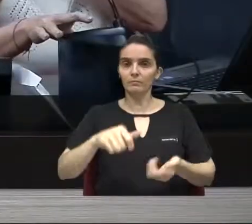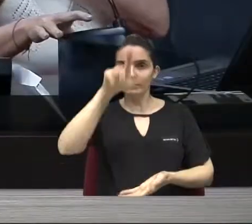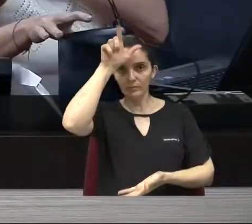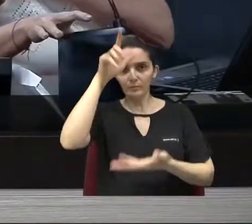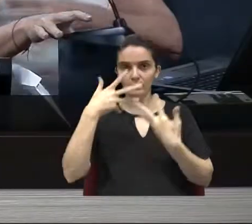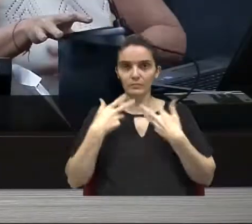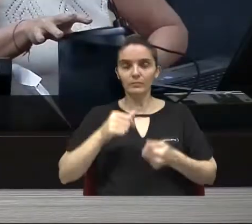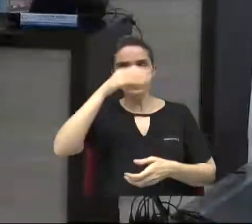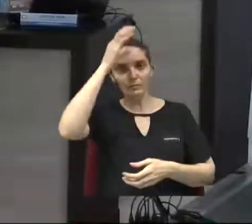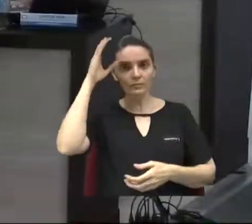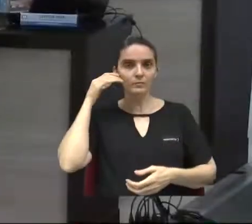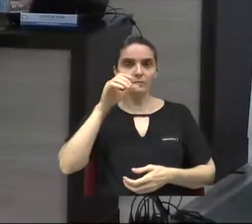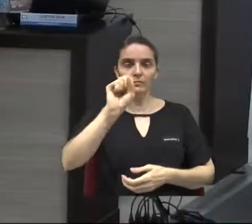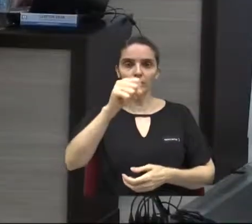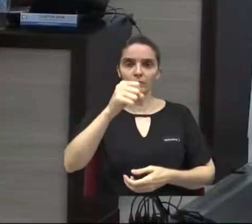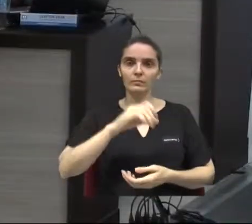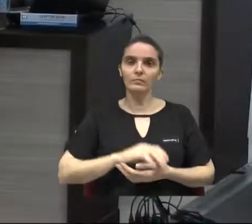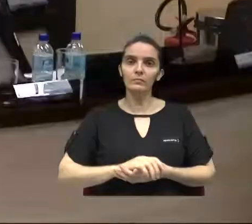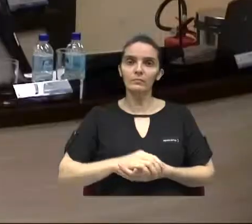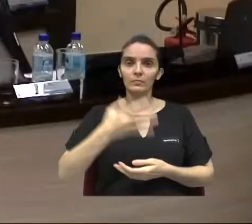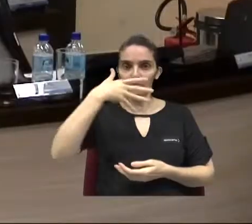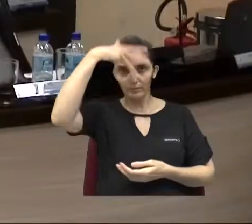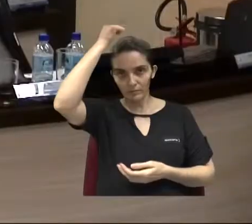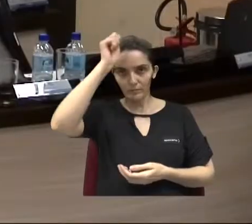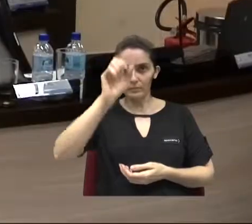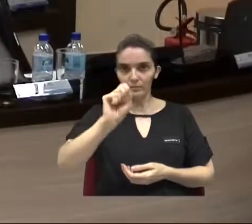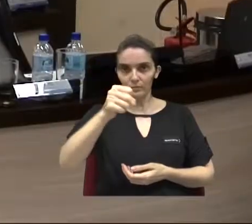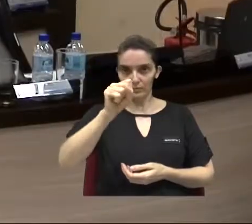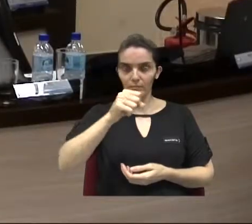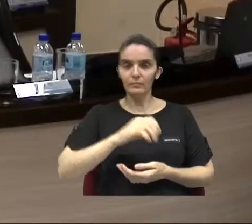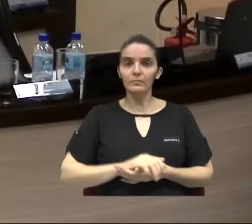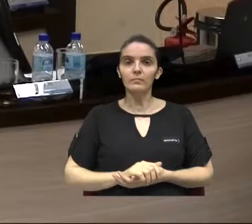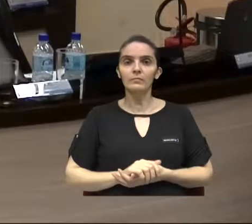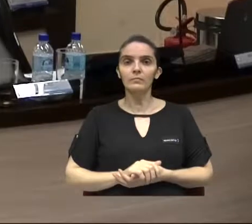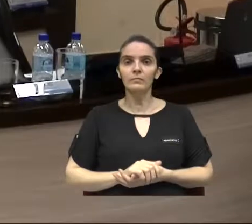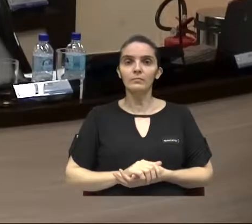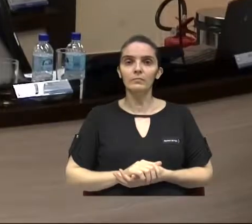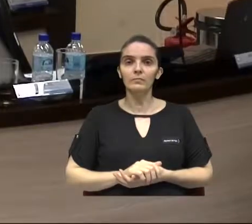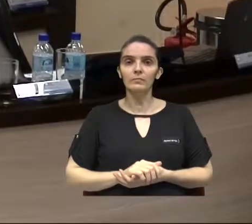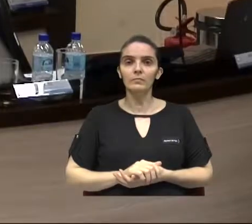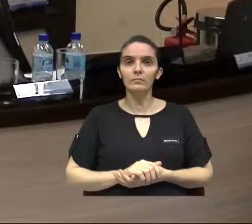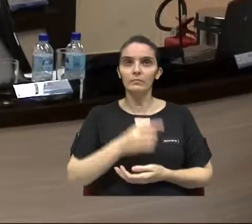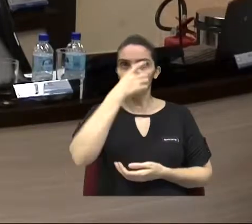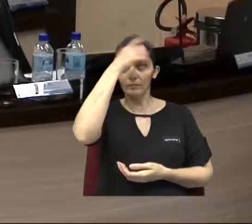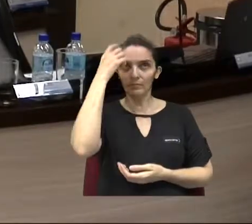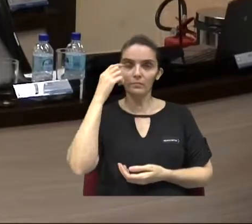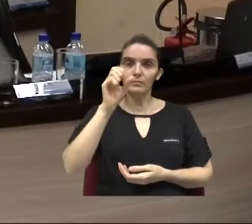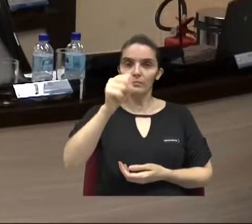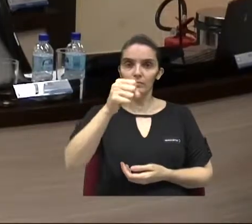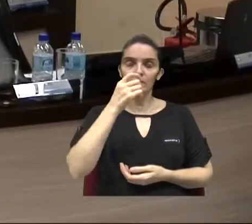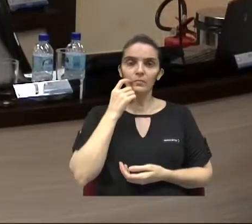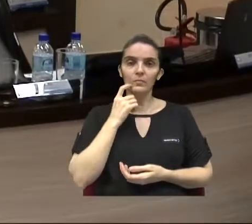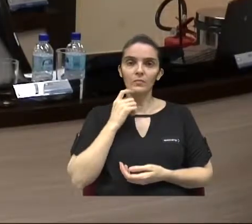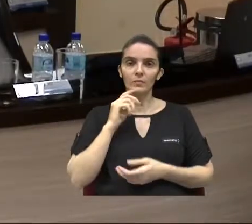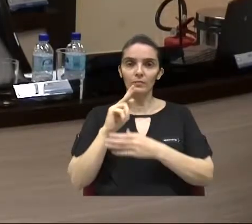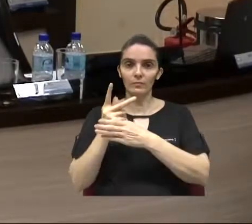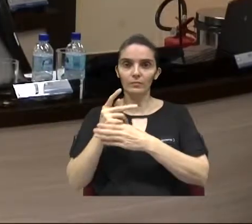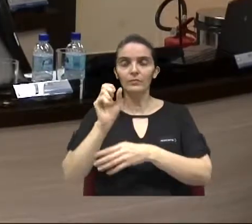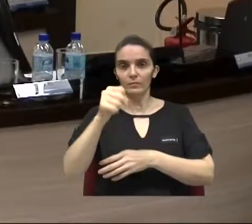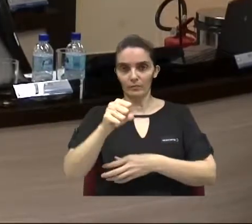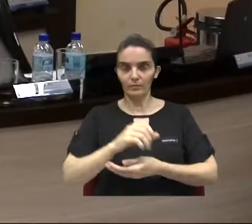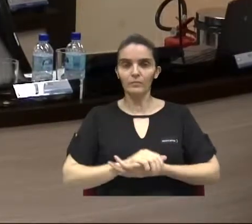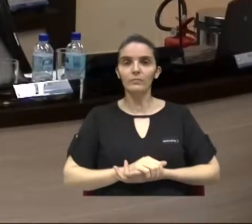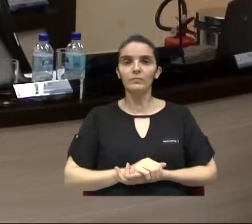líderes. Carolina Pontes. Sim, presidente. Toninho. Sim, presidente. Marco. Sim, presidente. Helder. Sim,